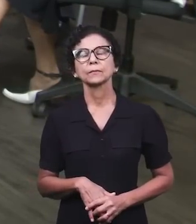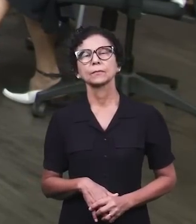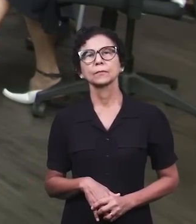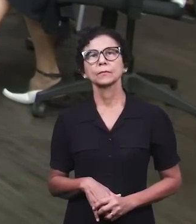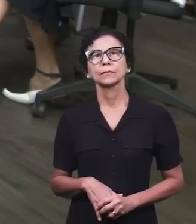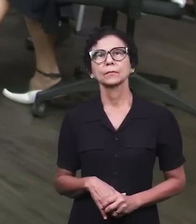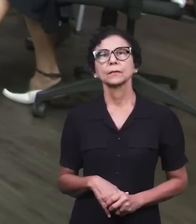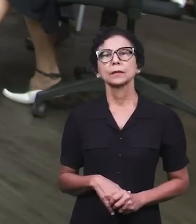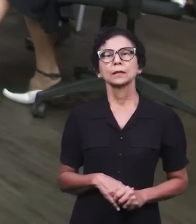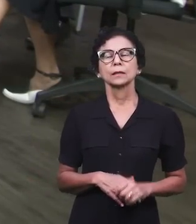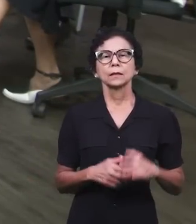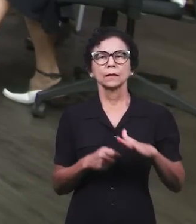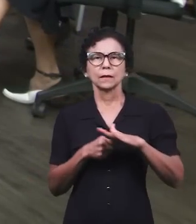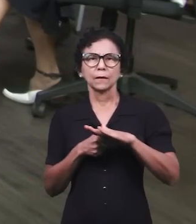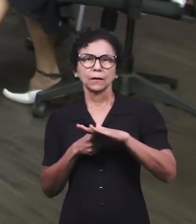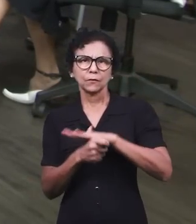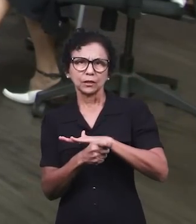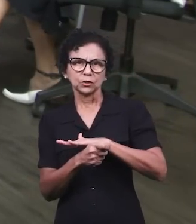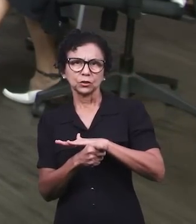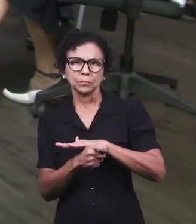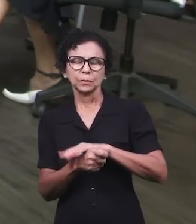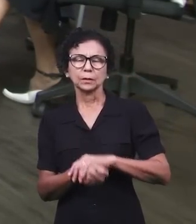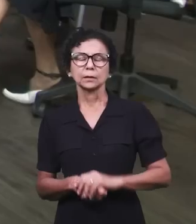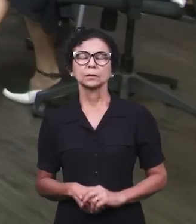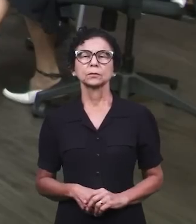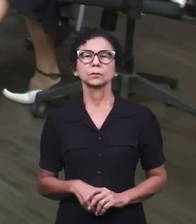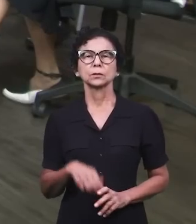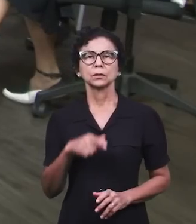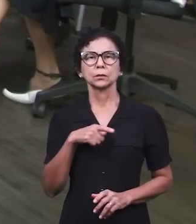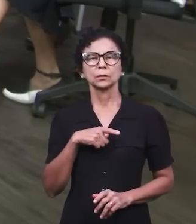sobre investimentos. A minha filha de 20